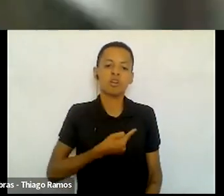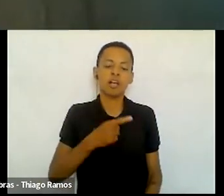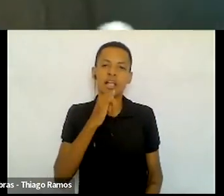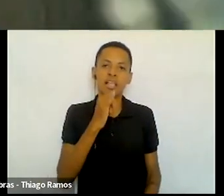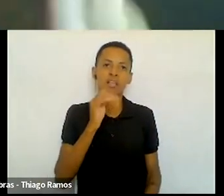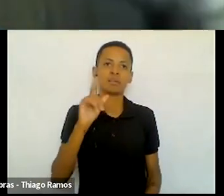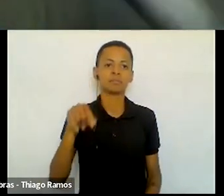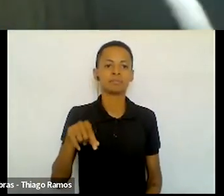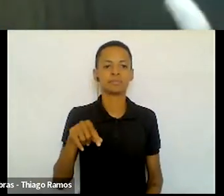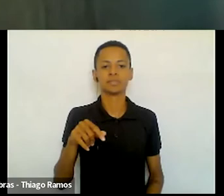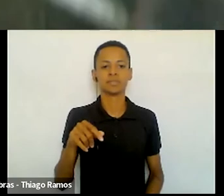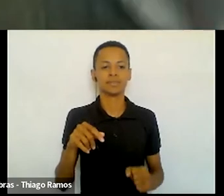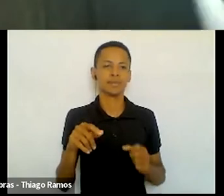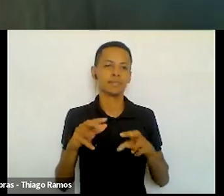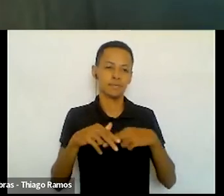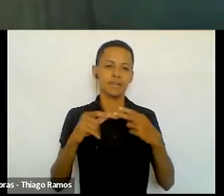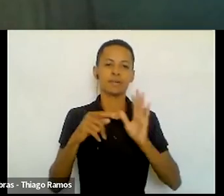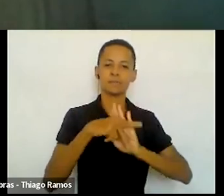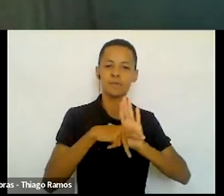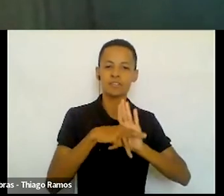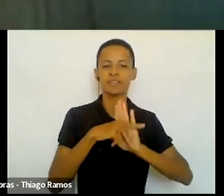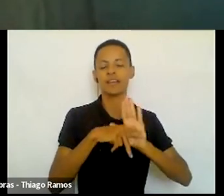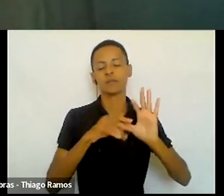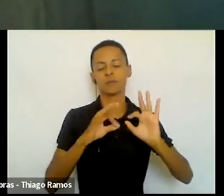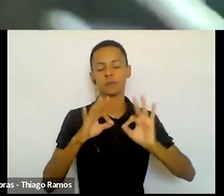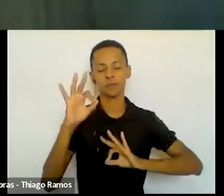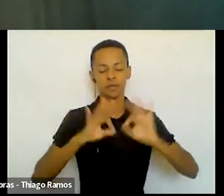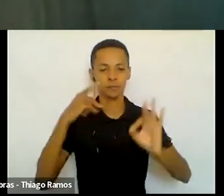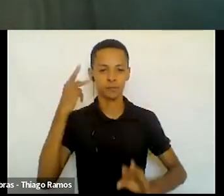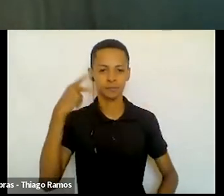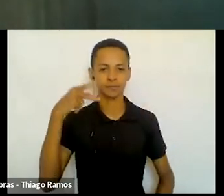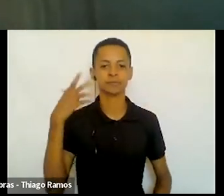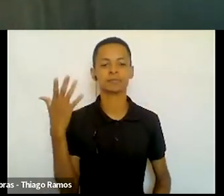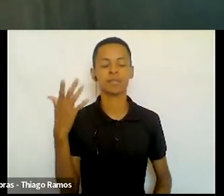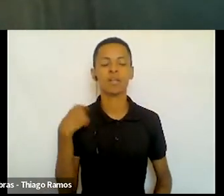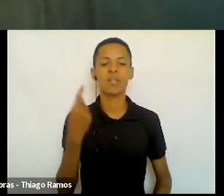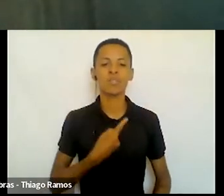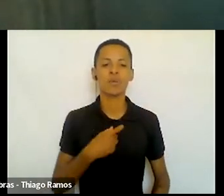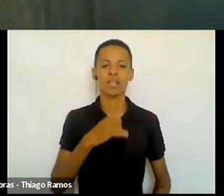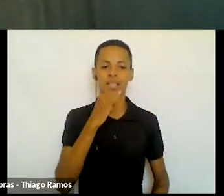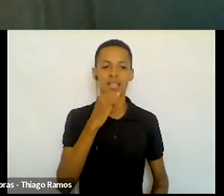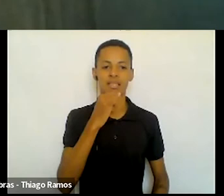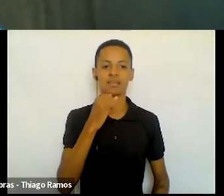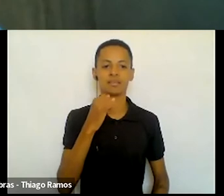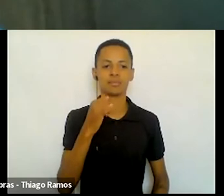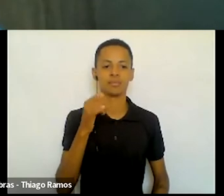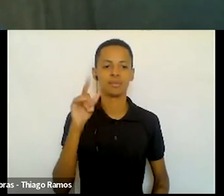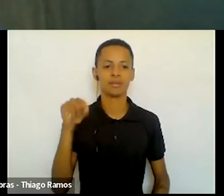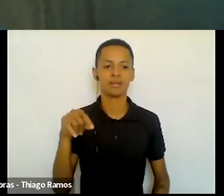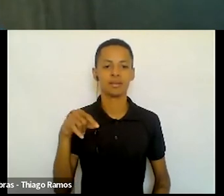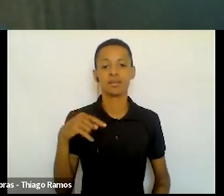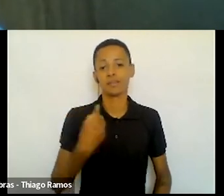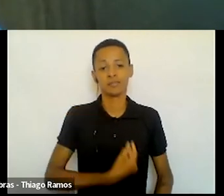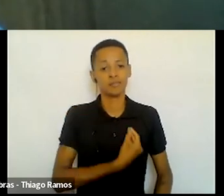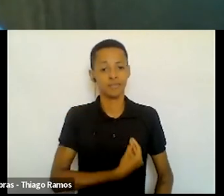exemplo, em prol de um projeto político grande, a gente vender né, os nossos, a nossa vida,